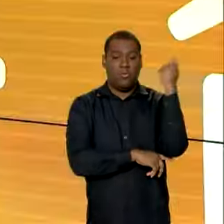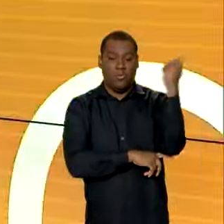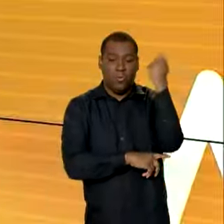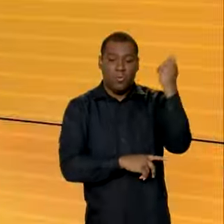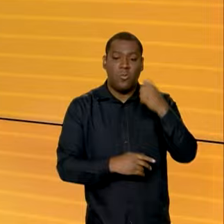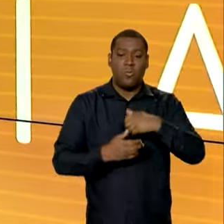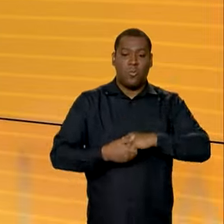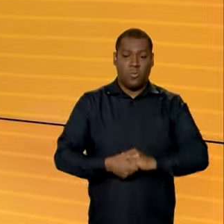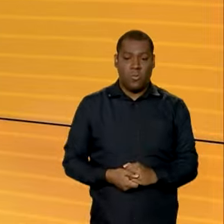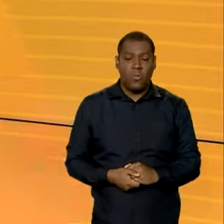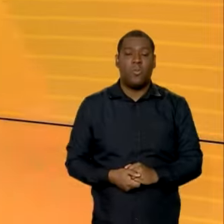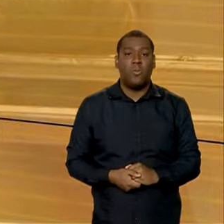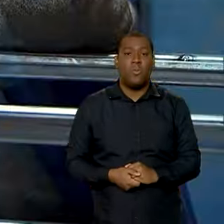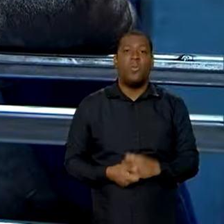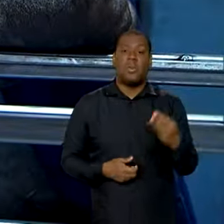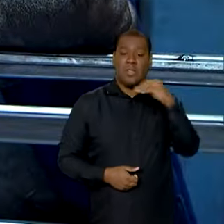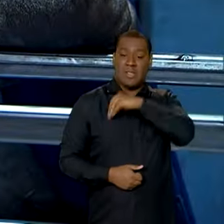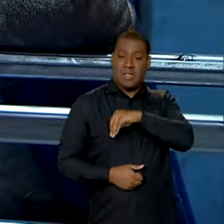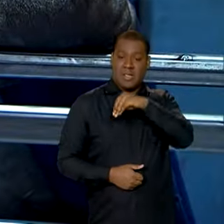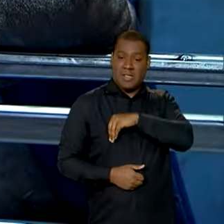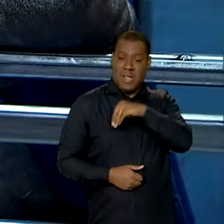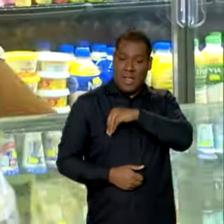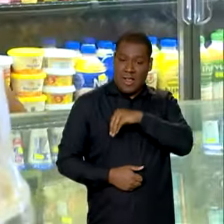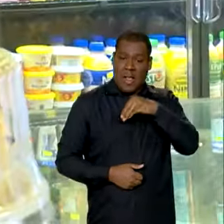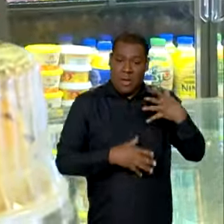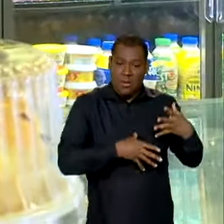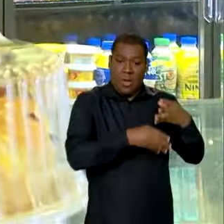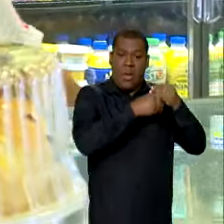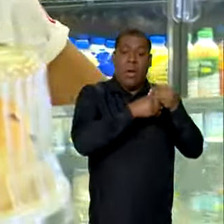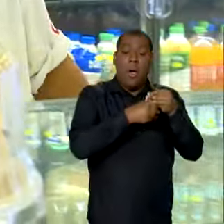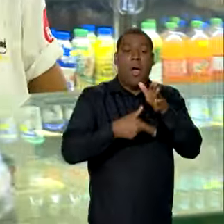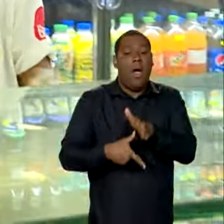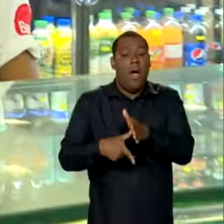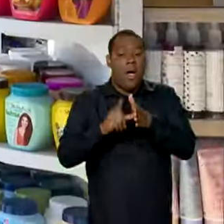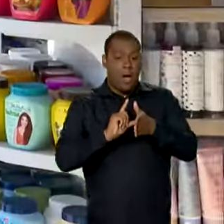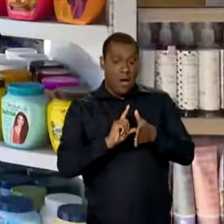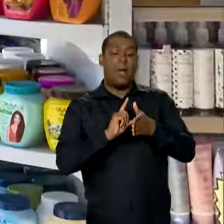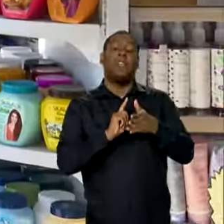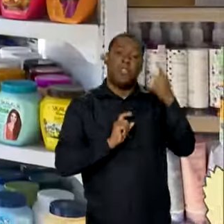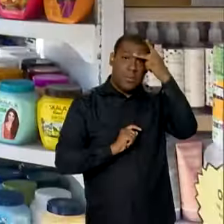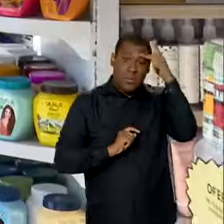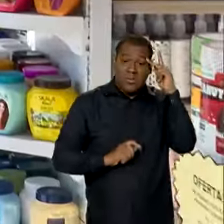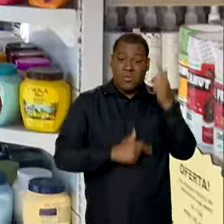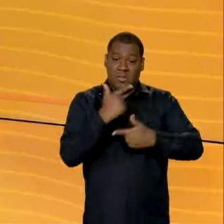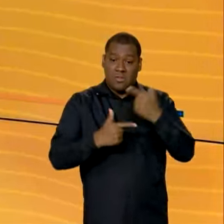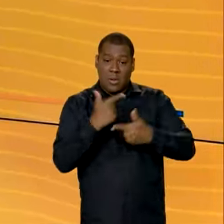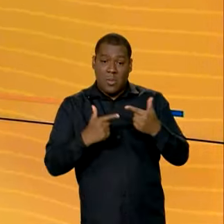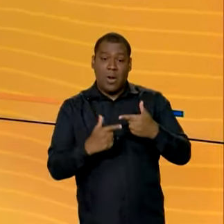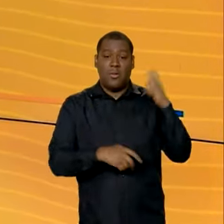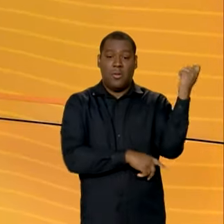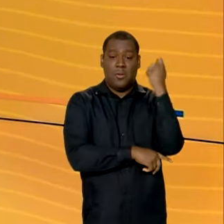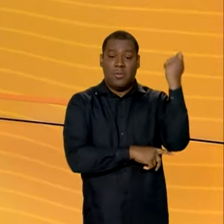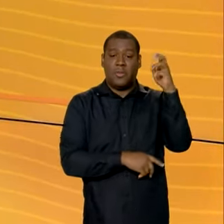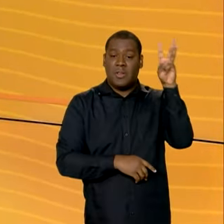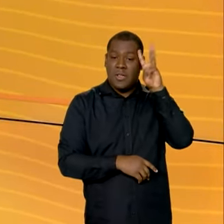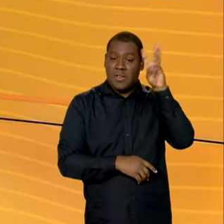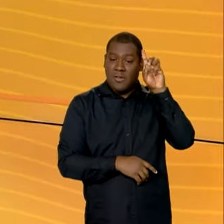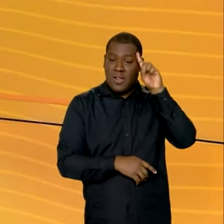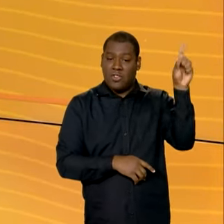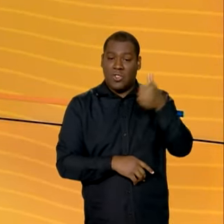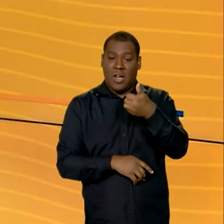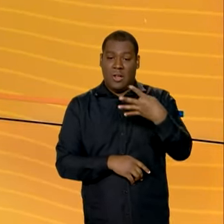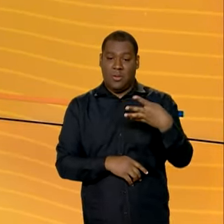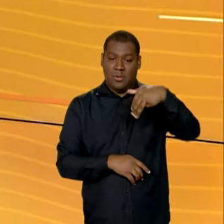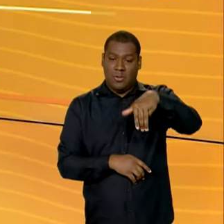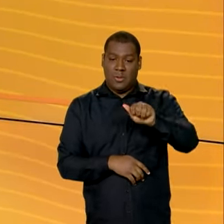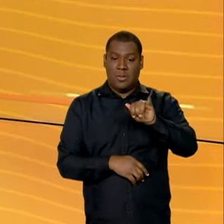veja também, abono salarial vai ser antecipado para todos os trabalhadores do Rio Grande do Sul. Terça-feira, 14 de maio,